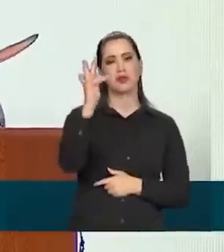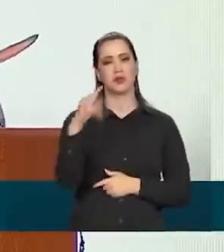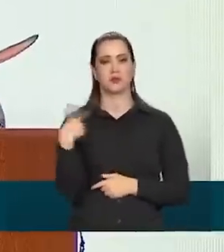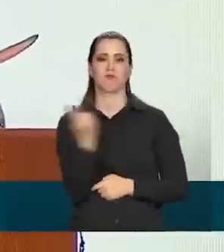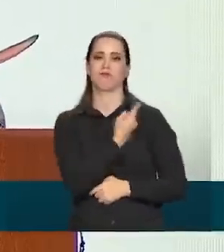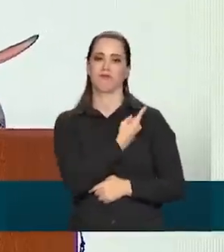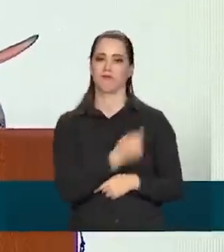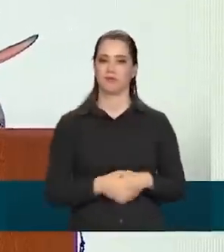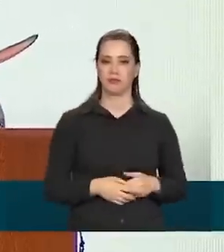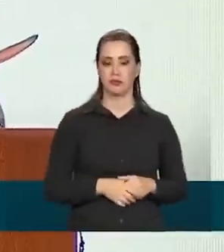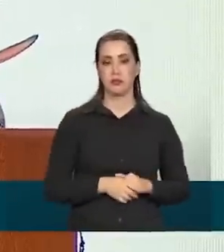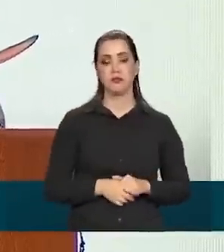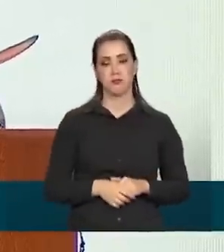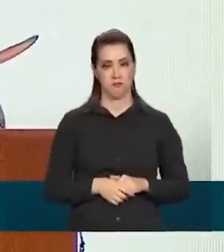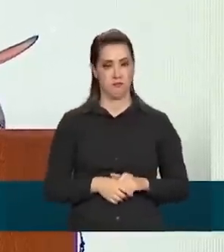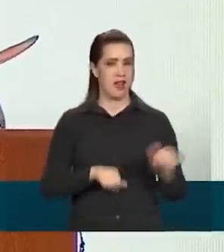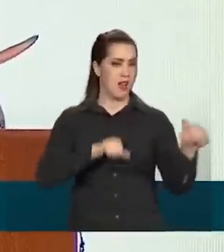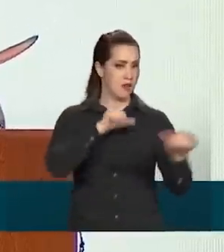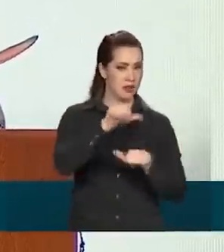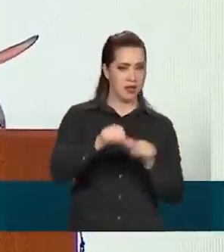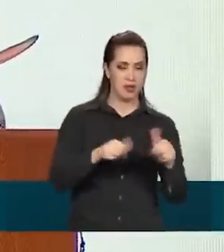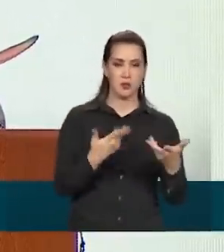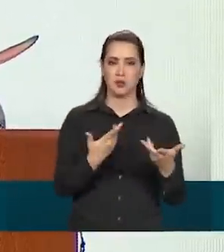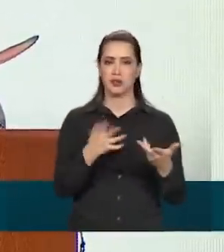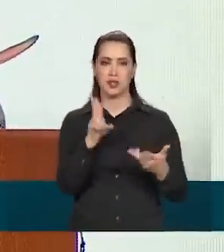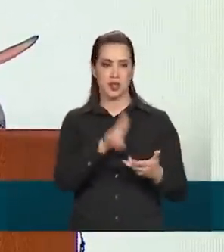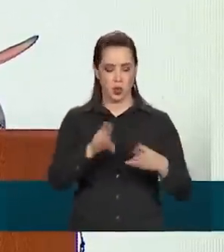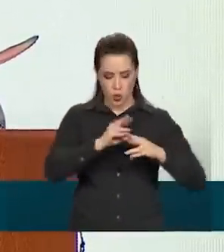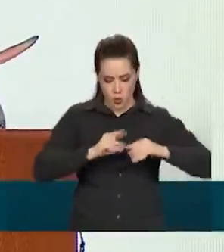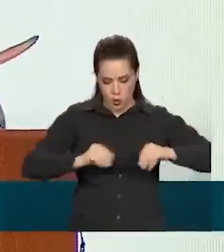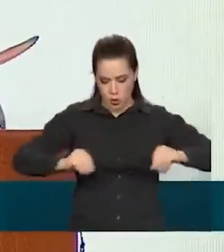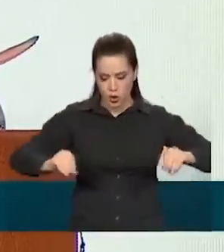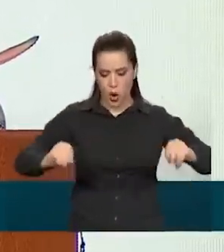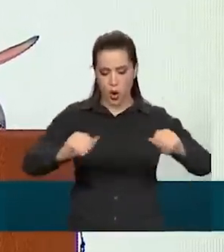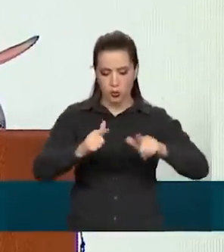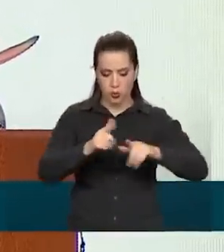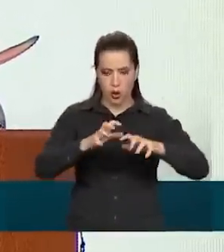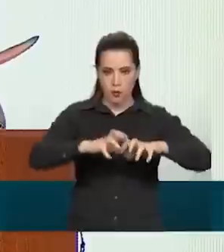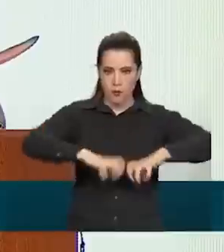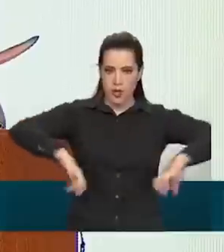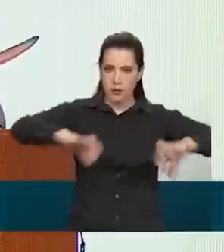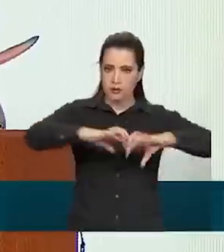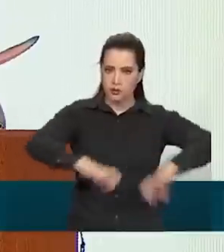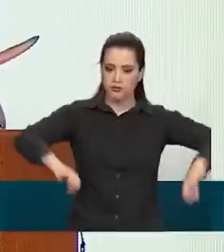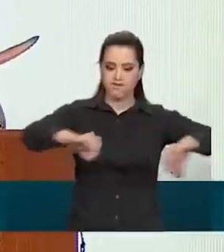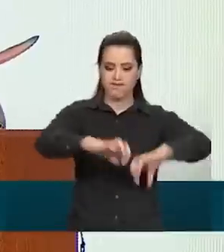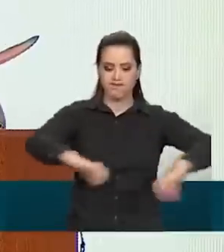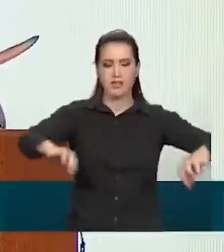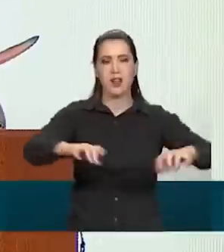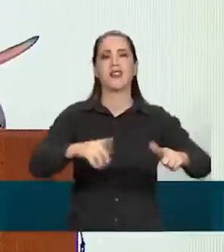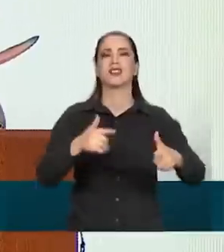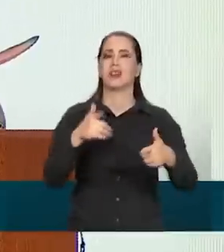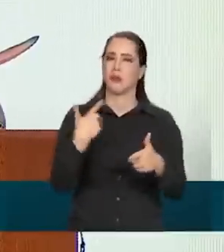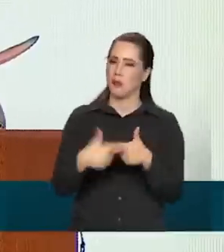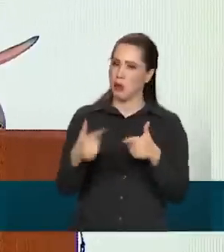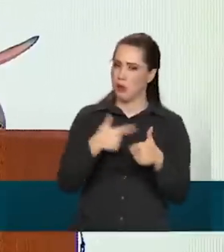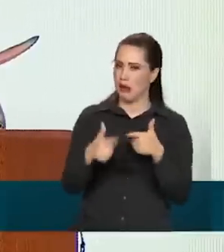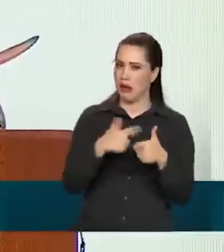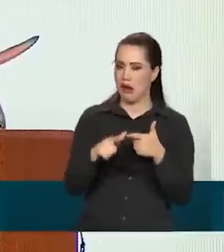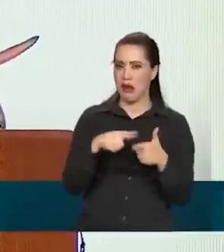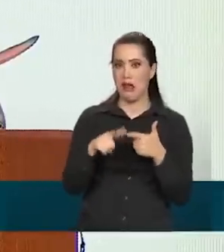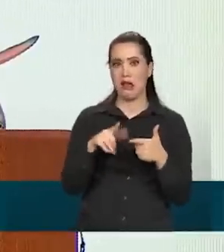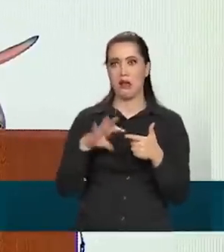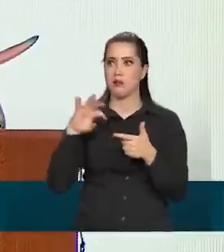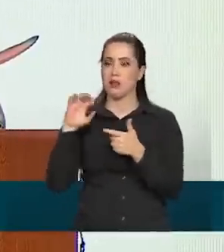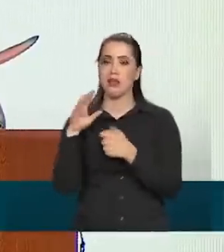todos nós. As alterações no uso do solo provocam um grande desequilíbrio em nosso